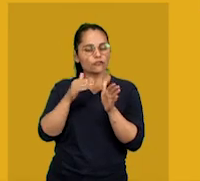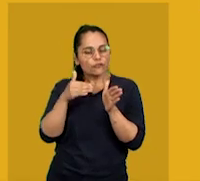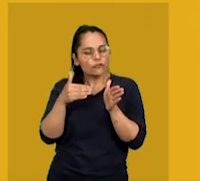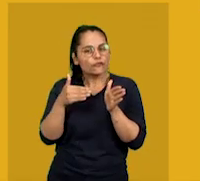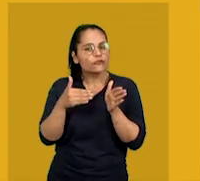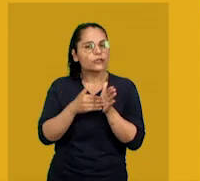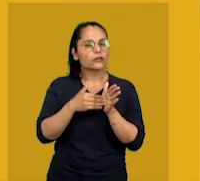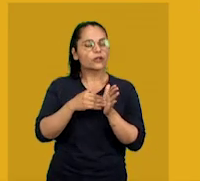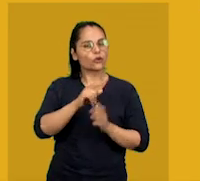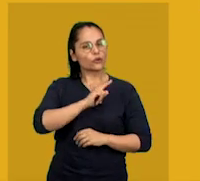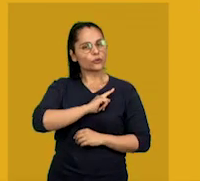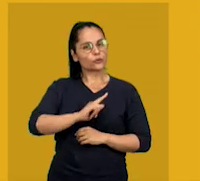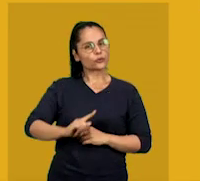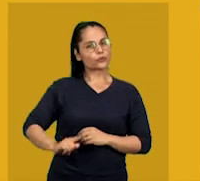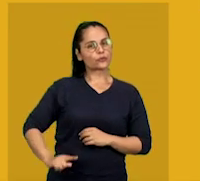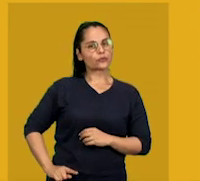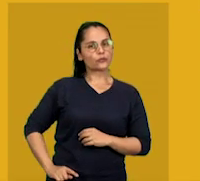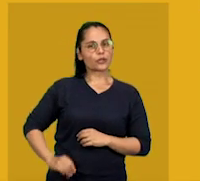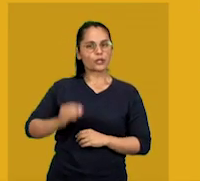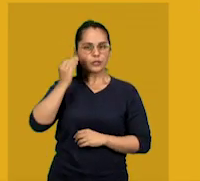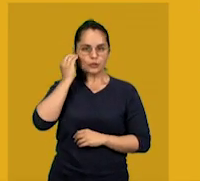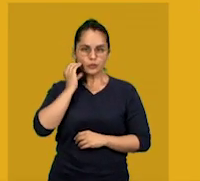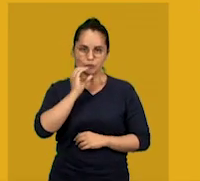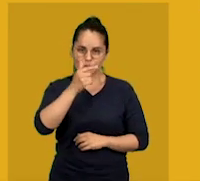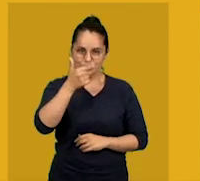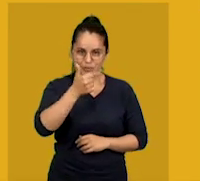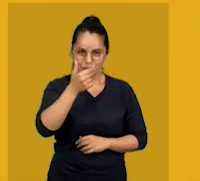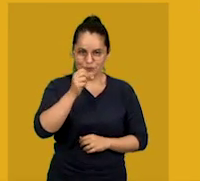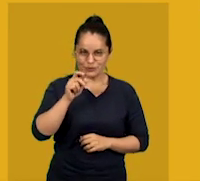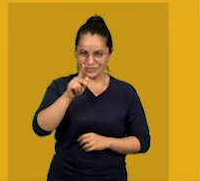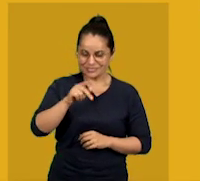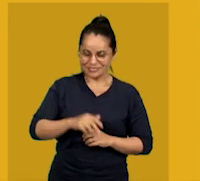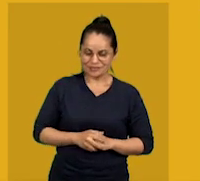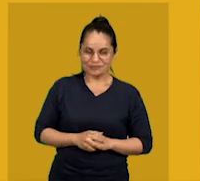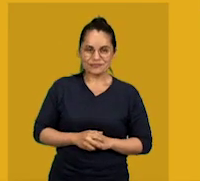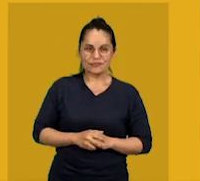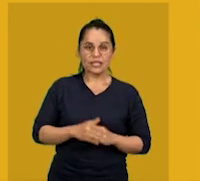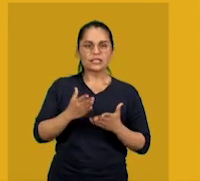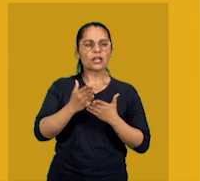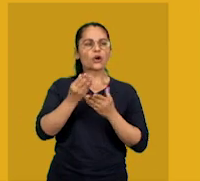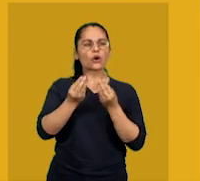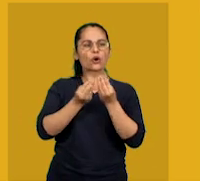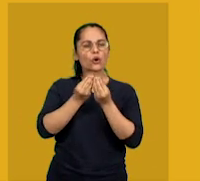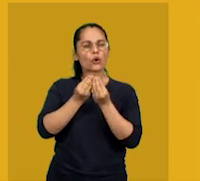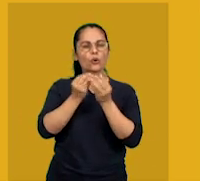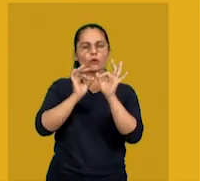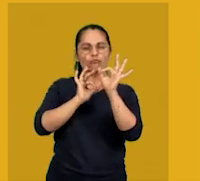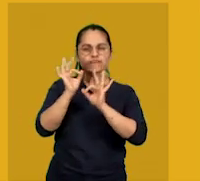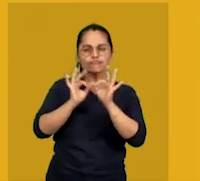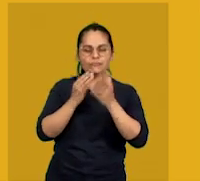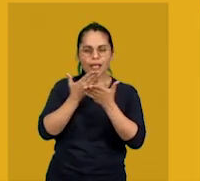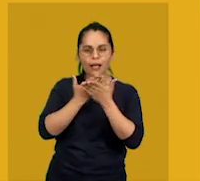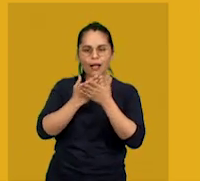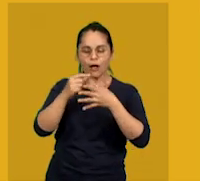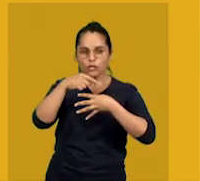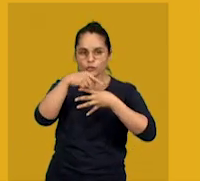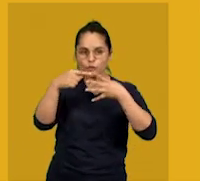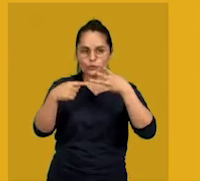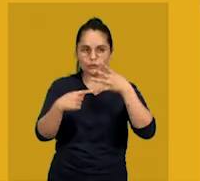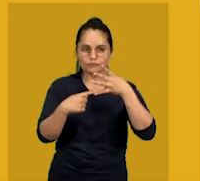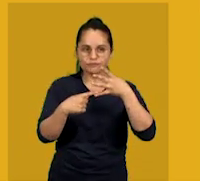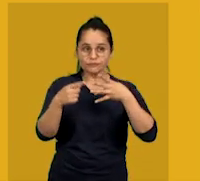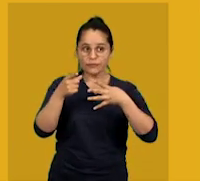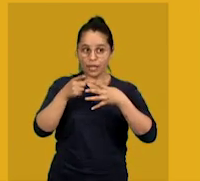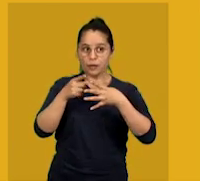ali do governo do Dom Pedro II. Então vamos comigo? A gente dividiu a nossa aula em 4 partes.